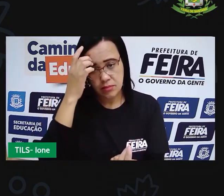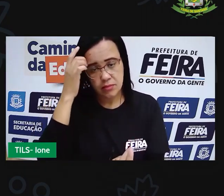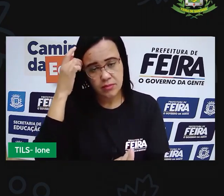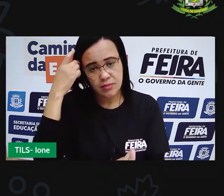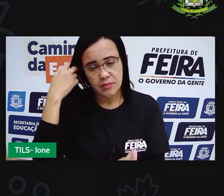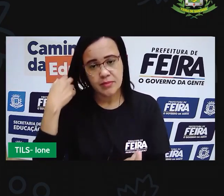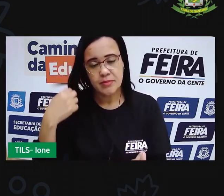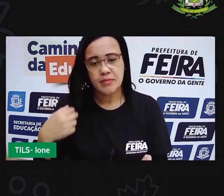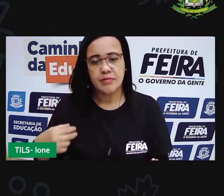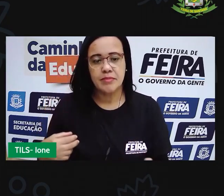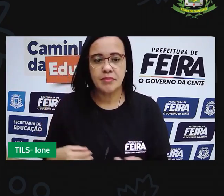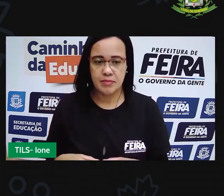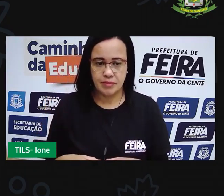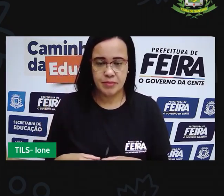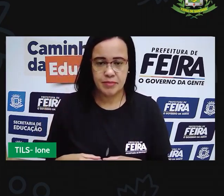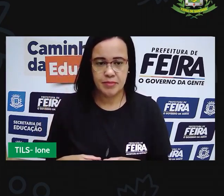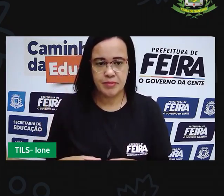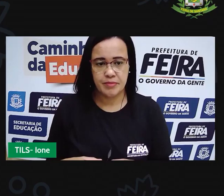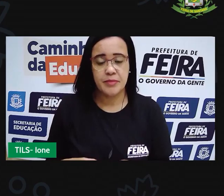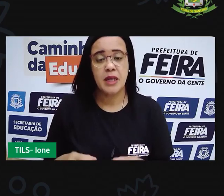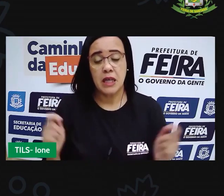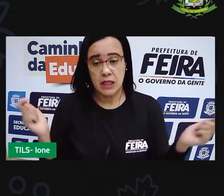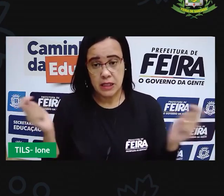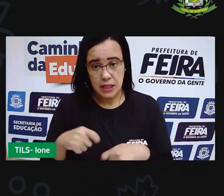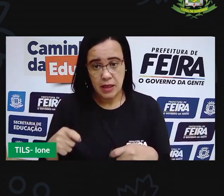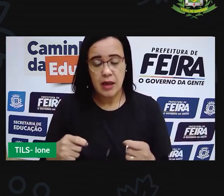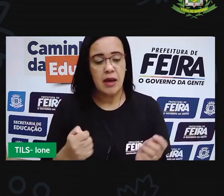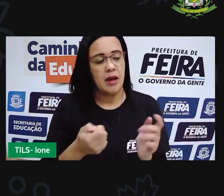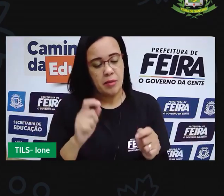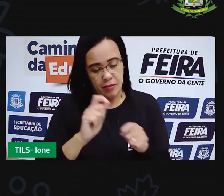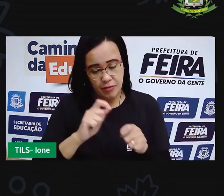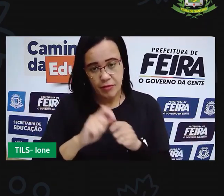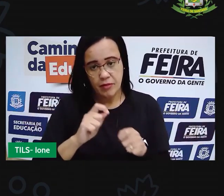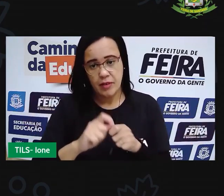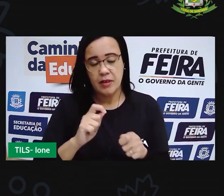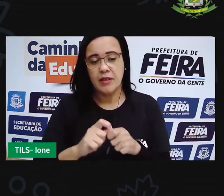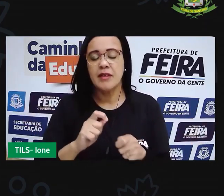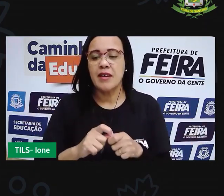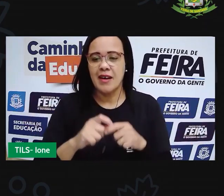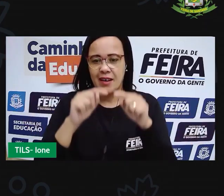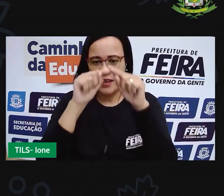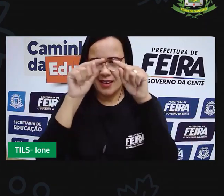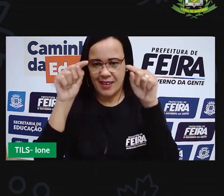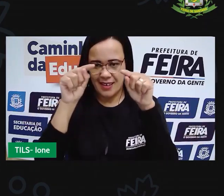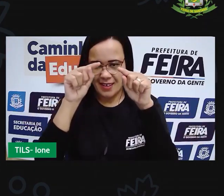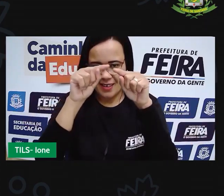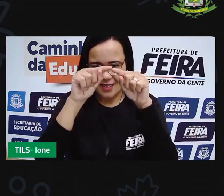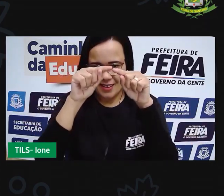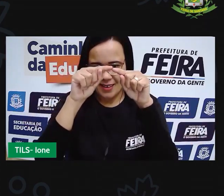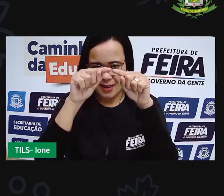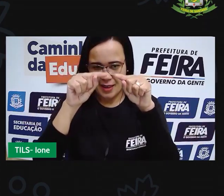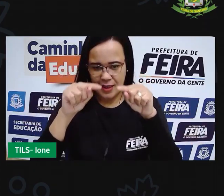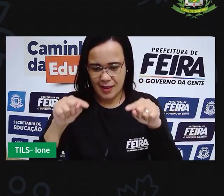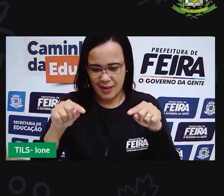Vocês estão percebendo que todos esses palitos eles têm o mesmo tamanho. É